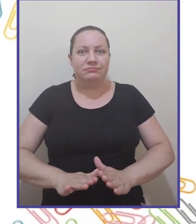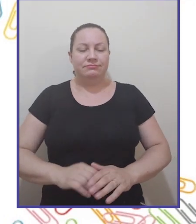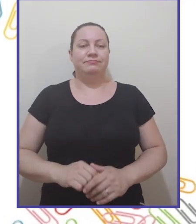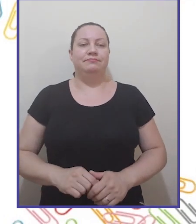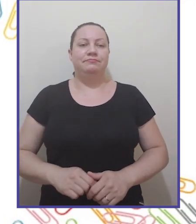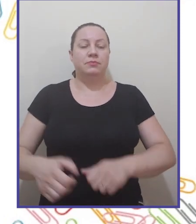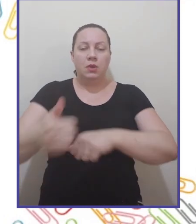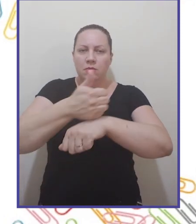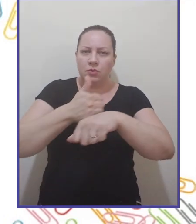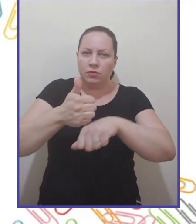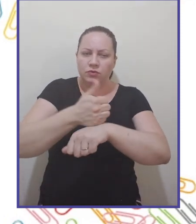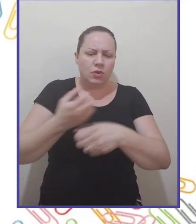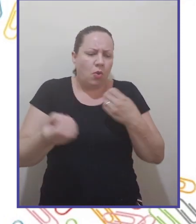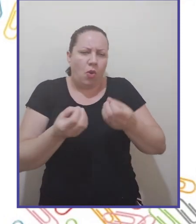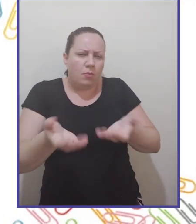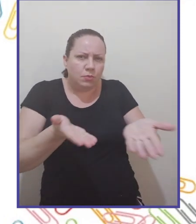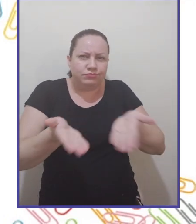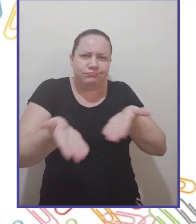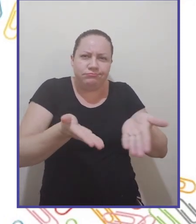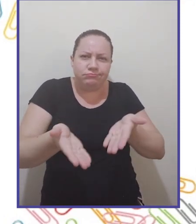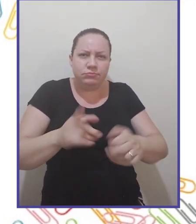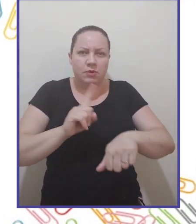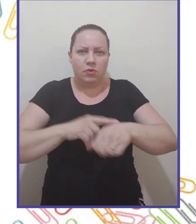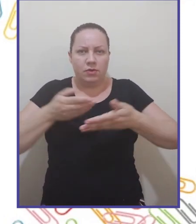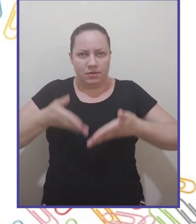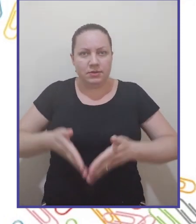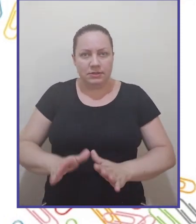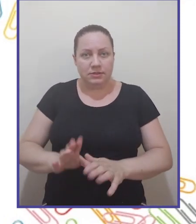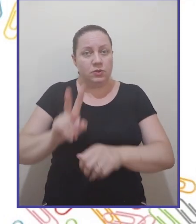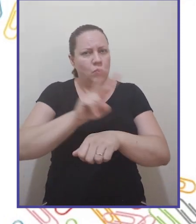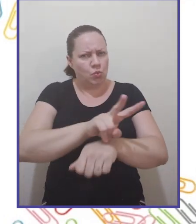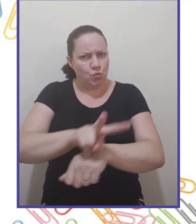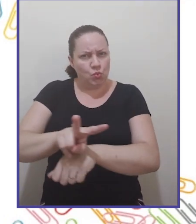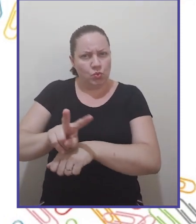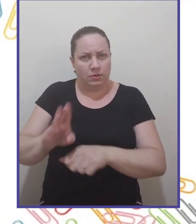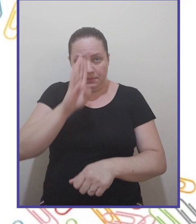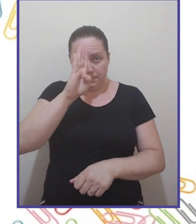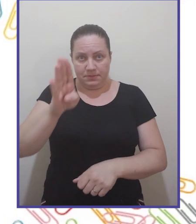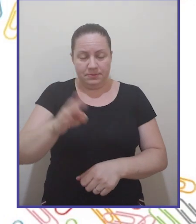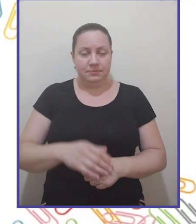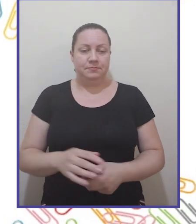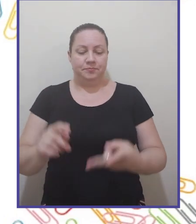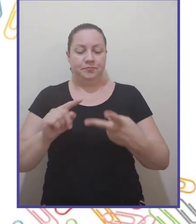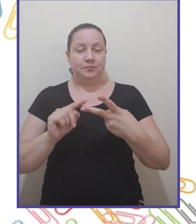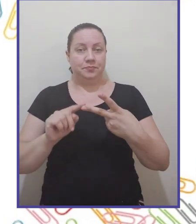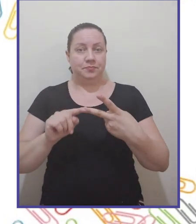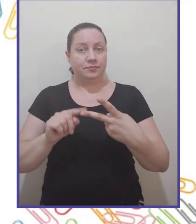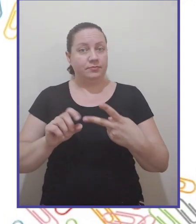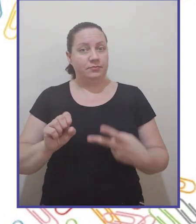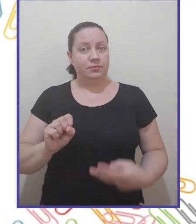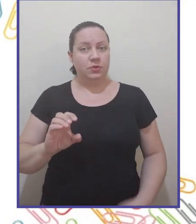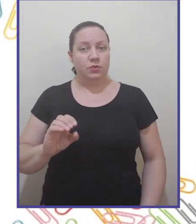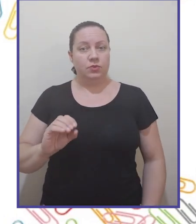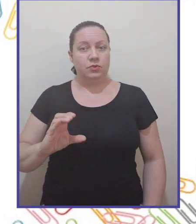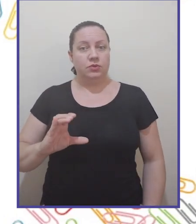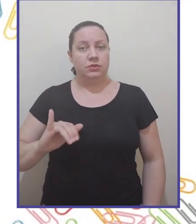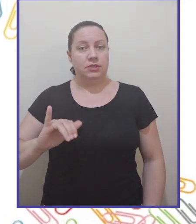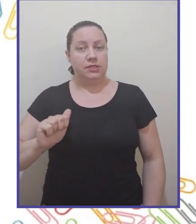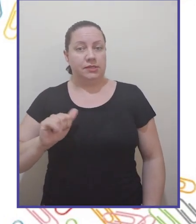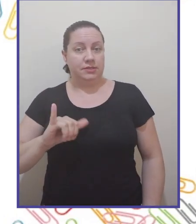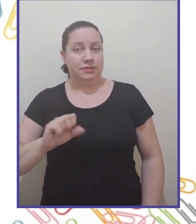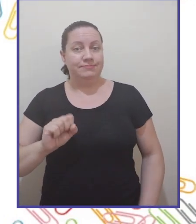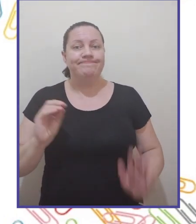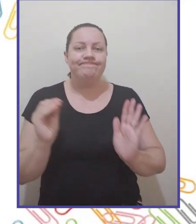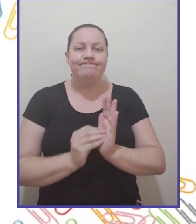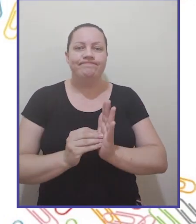ações dos profissionais na hora do parto, cuidados neonatais. Sociais, que são a falta de